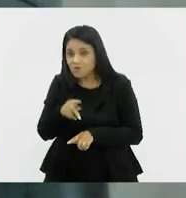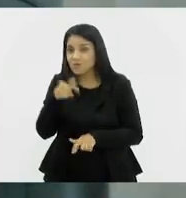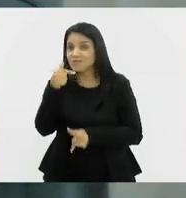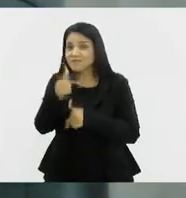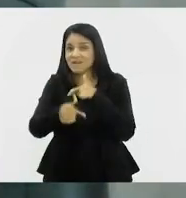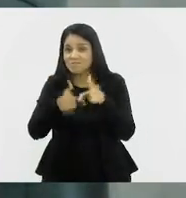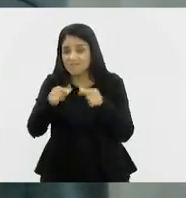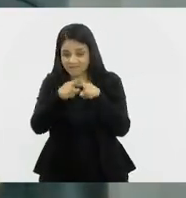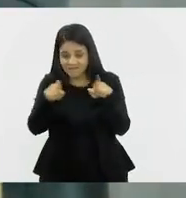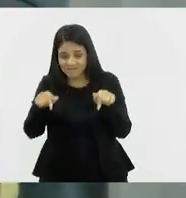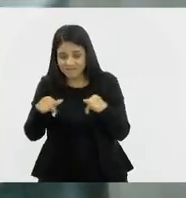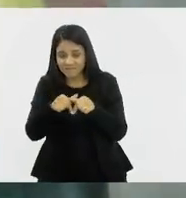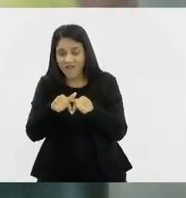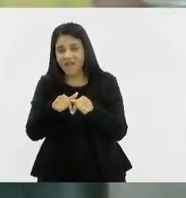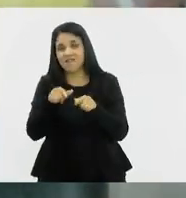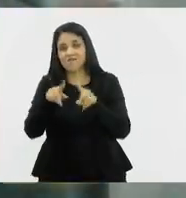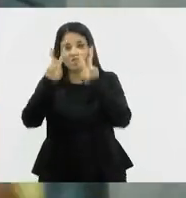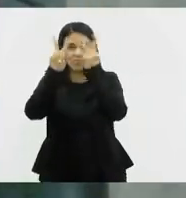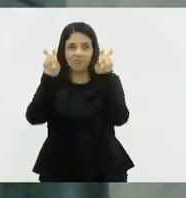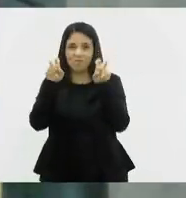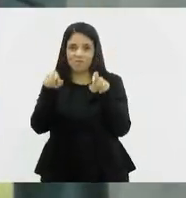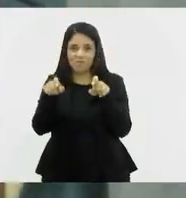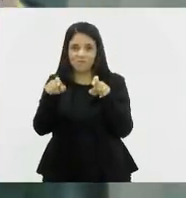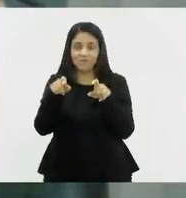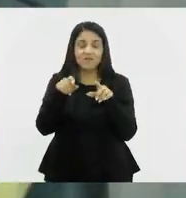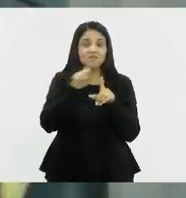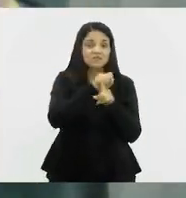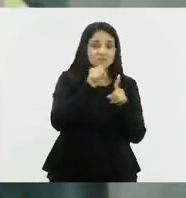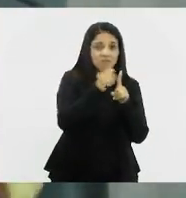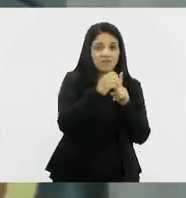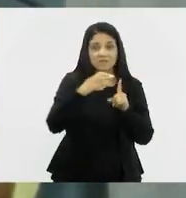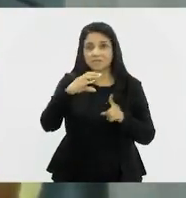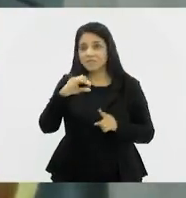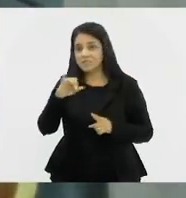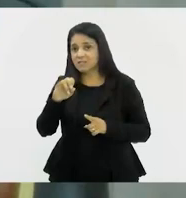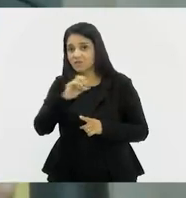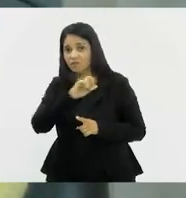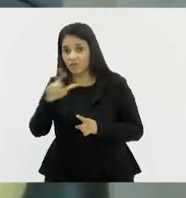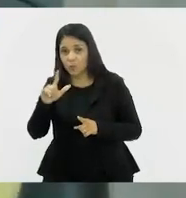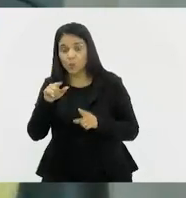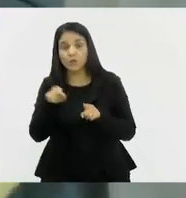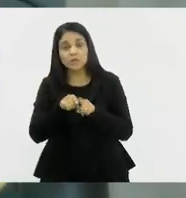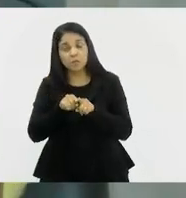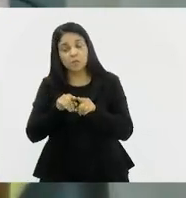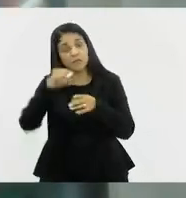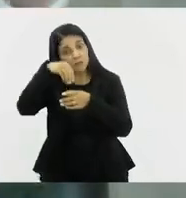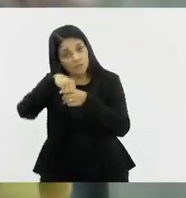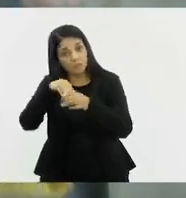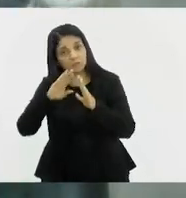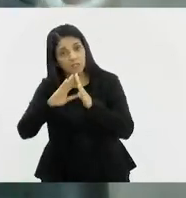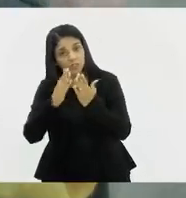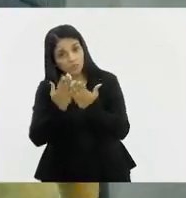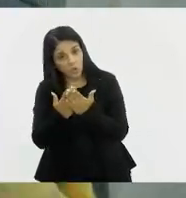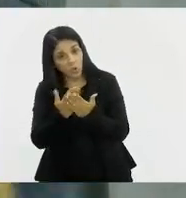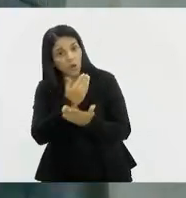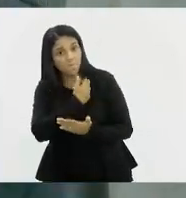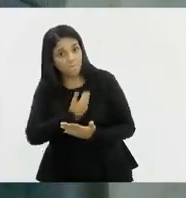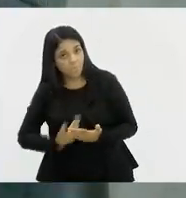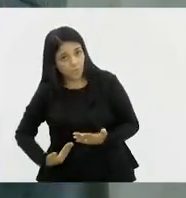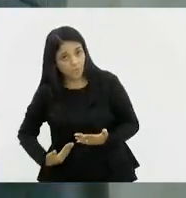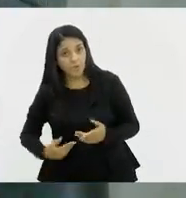a sociedade civil ir lá, porque a escola é pública. Nós podemos entrar na